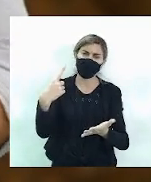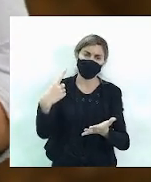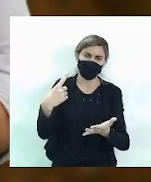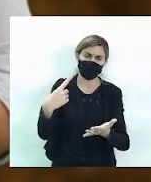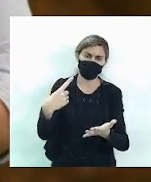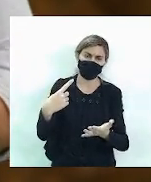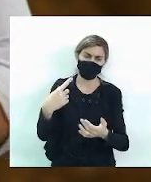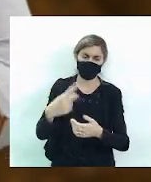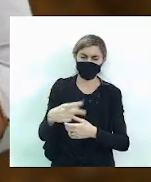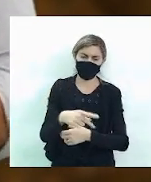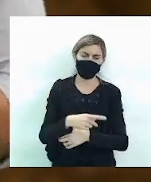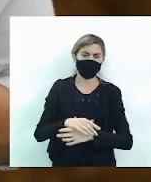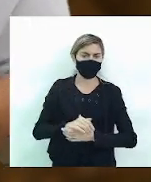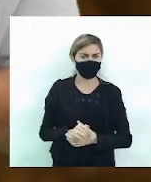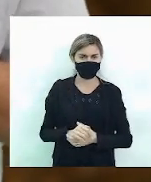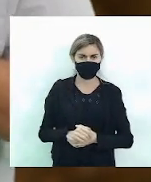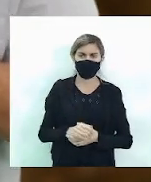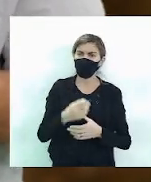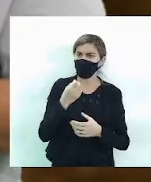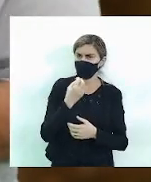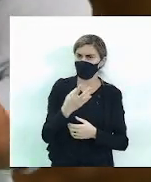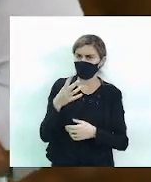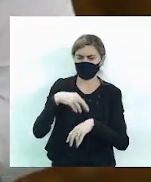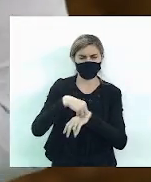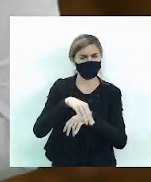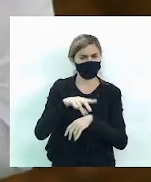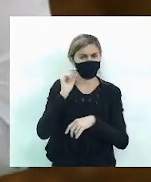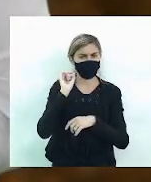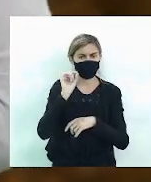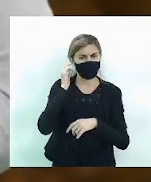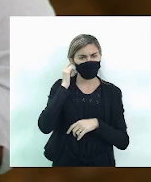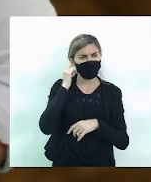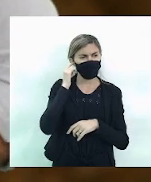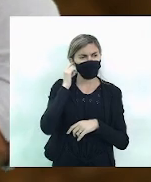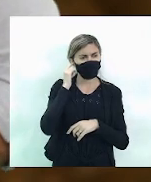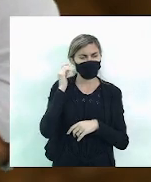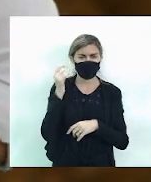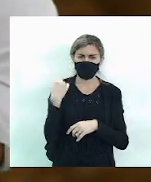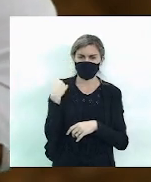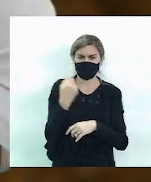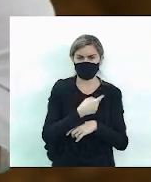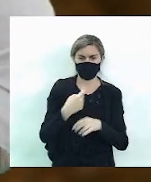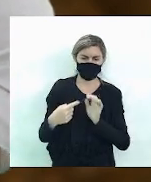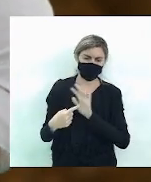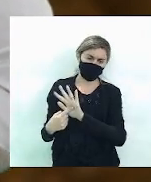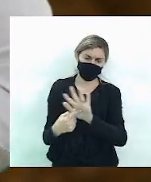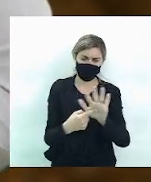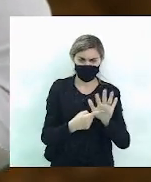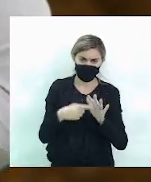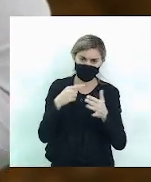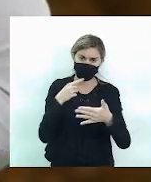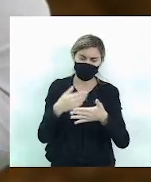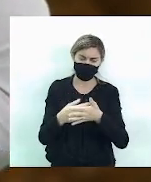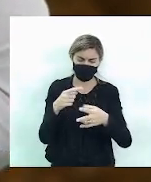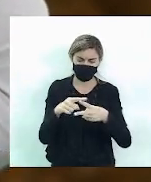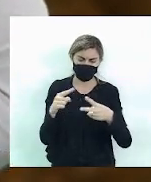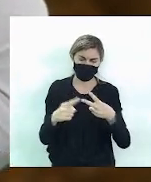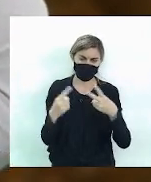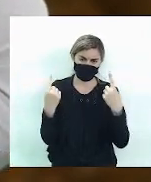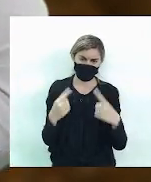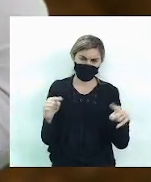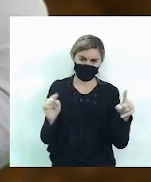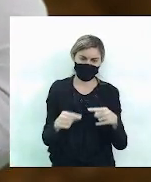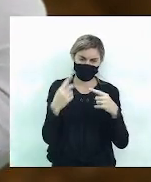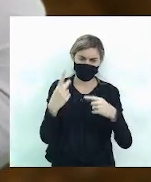de Petrúcio. E é bom salientar a seguinte questão, Sim. que nós iremos mostrar daqui a pouco, 2 composições dele.